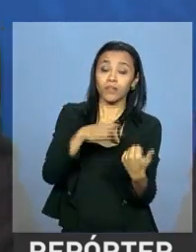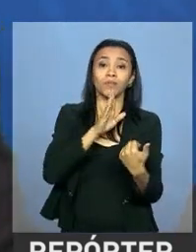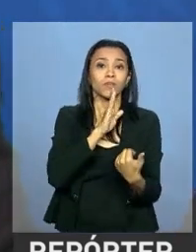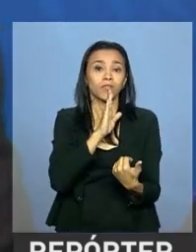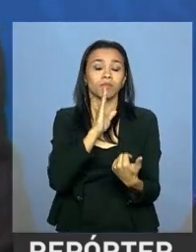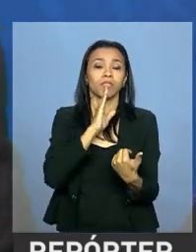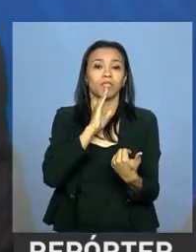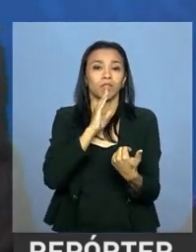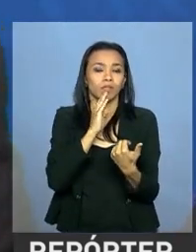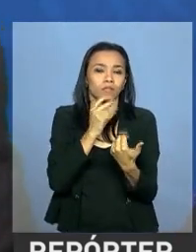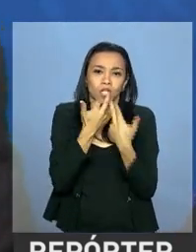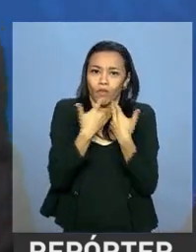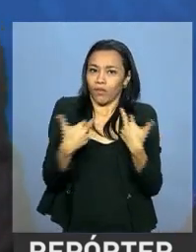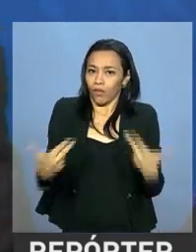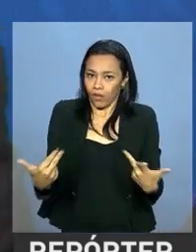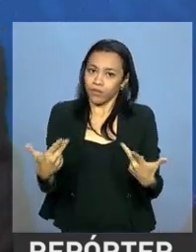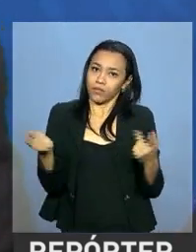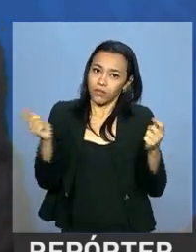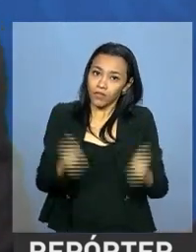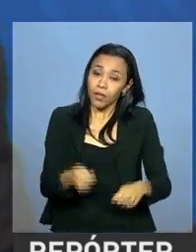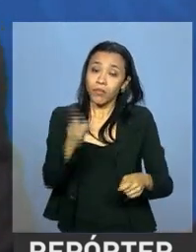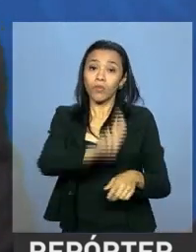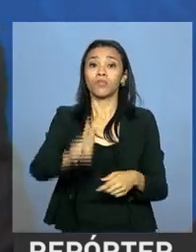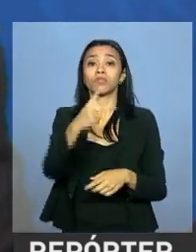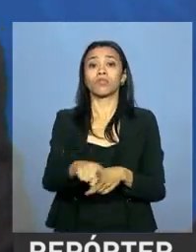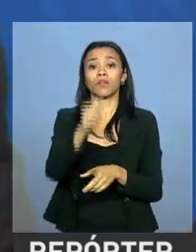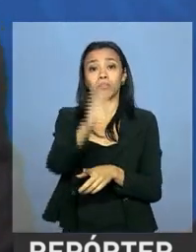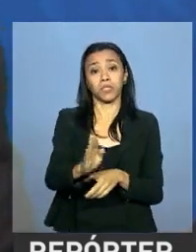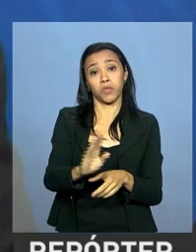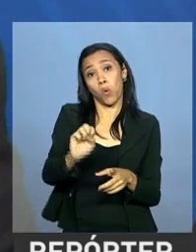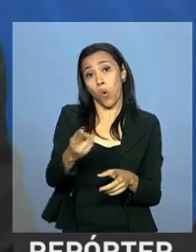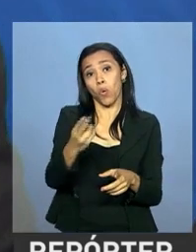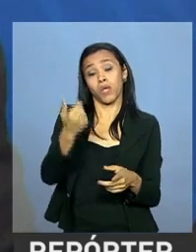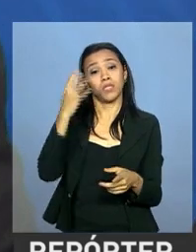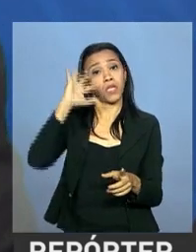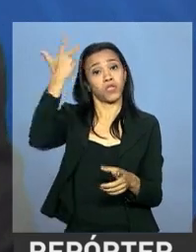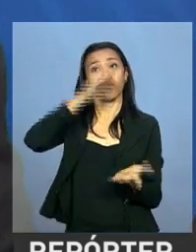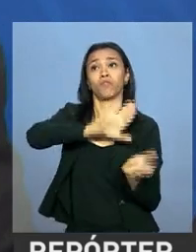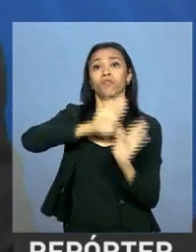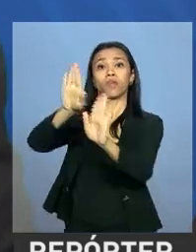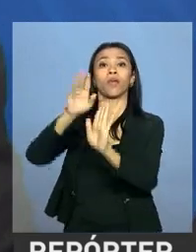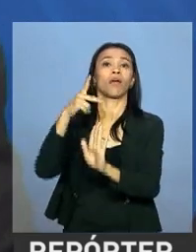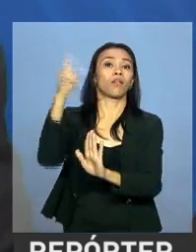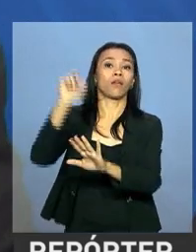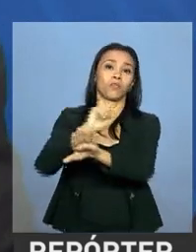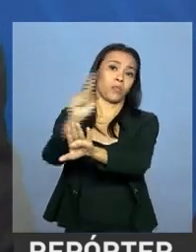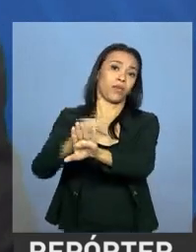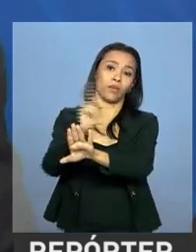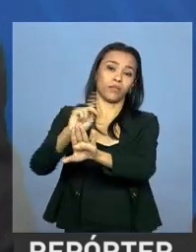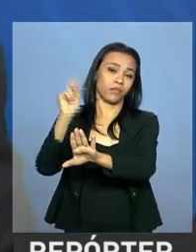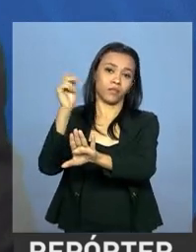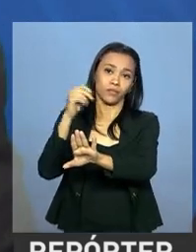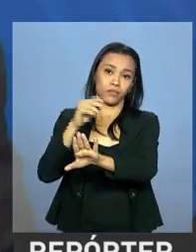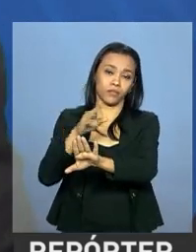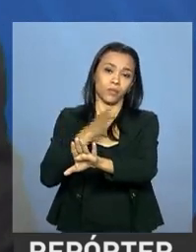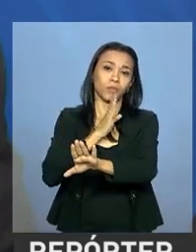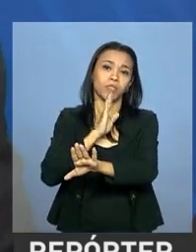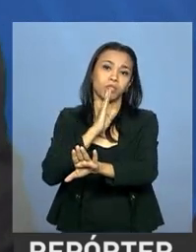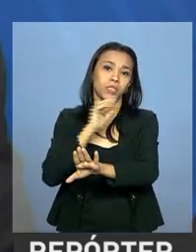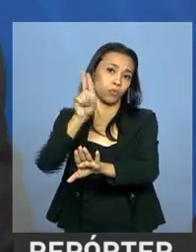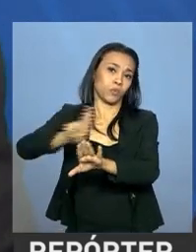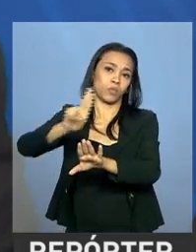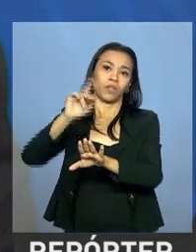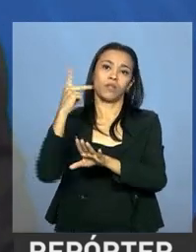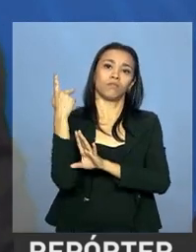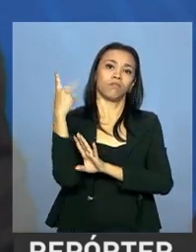eh ser aplicados no Brasil ao invés de permanecerem no exterior e lá aplicarem os